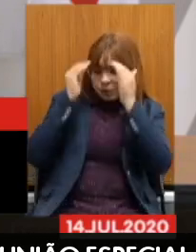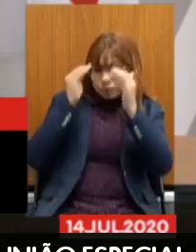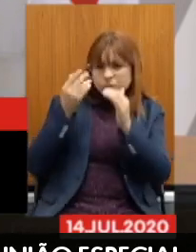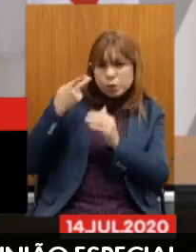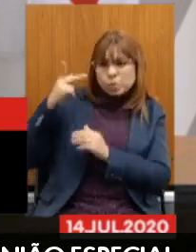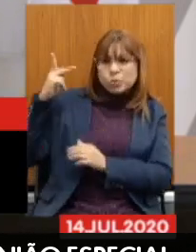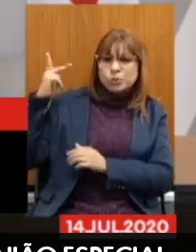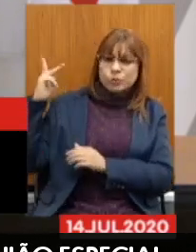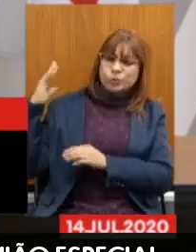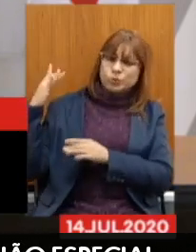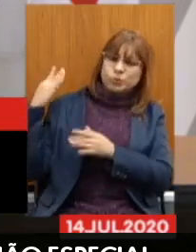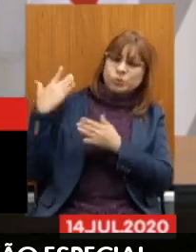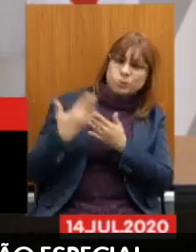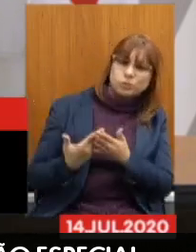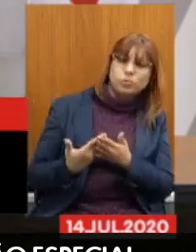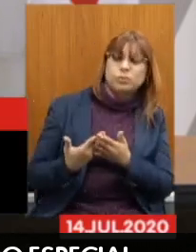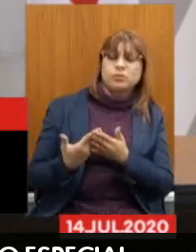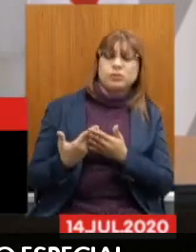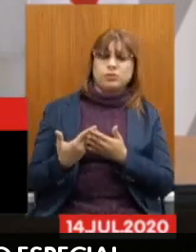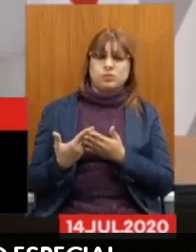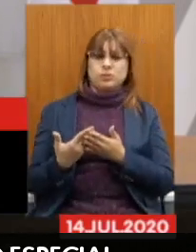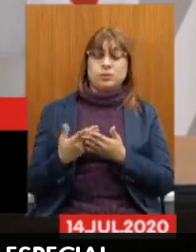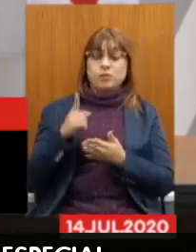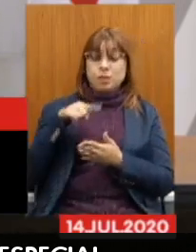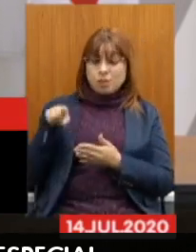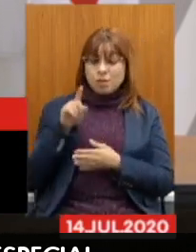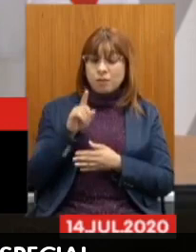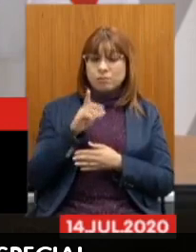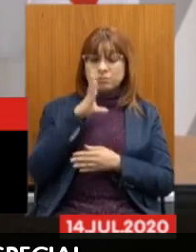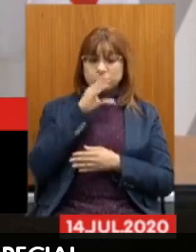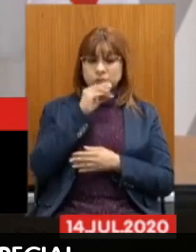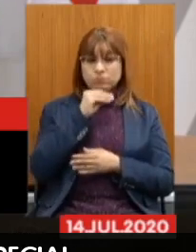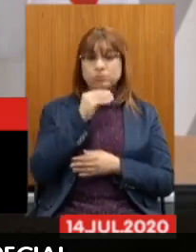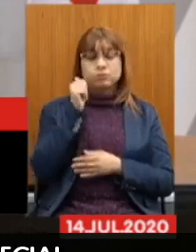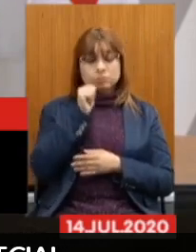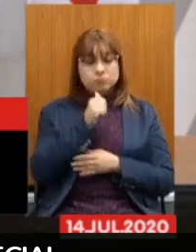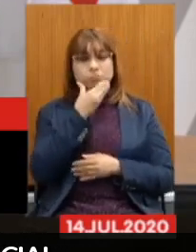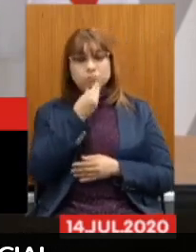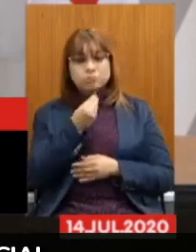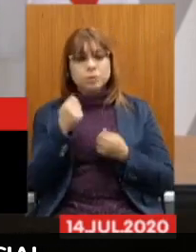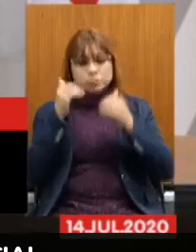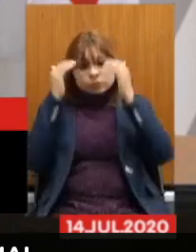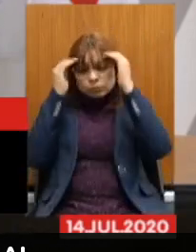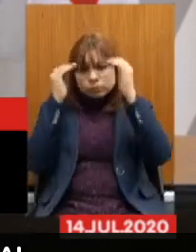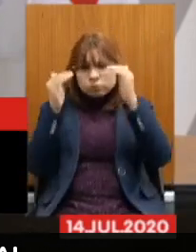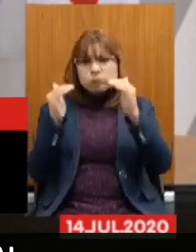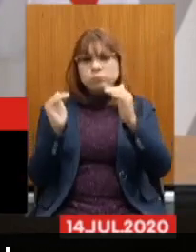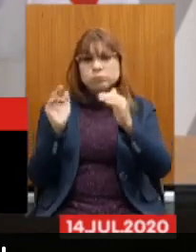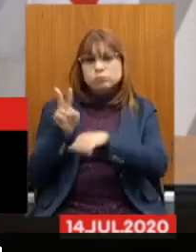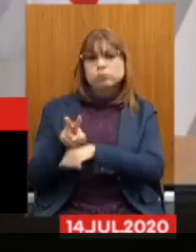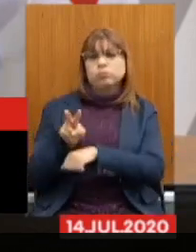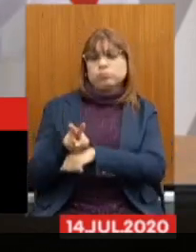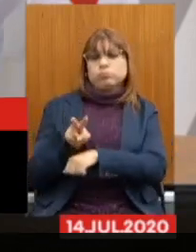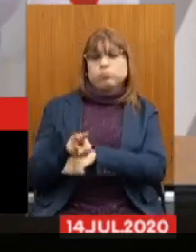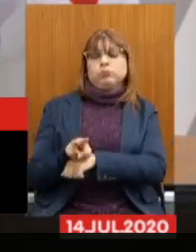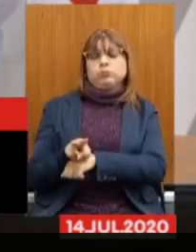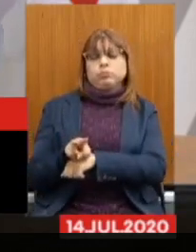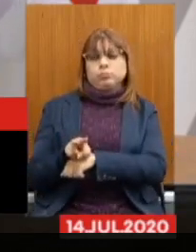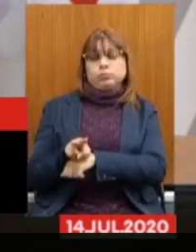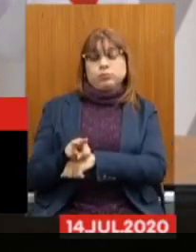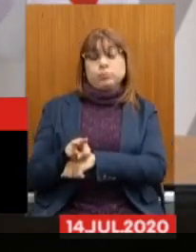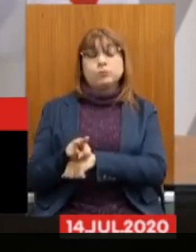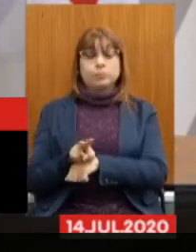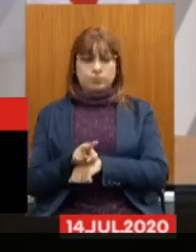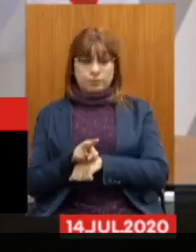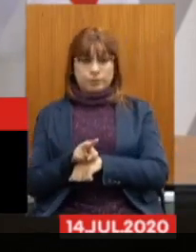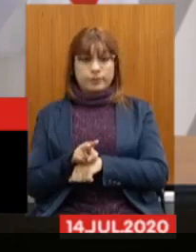Essas servidoras e esses servidores devemos reverenciar e proteger. Ao invés de